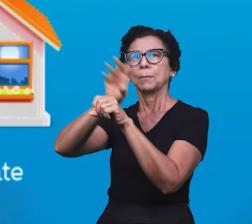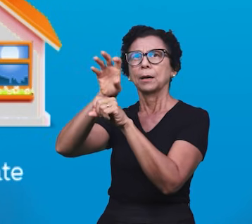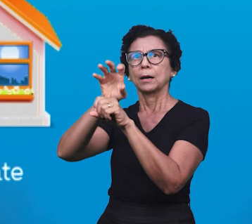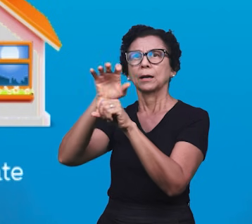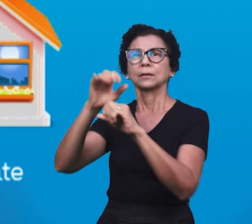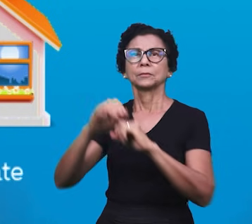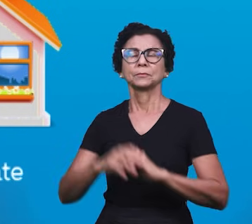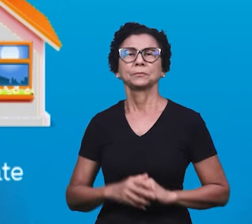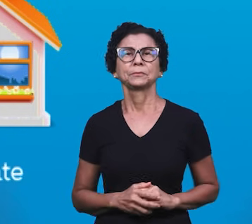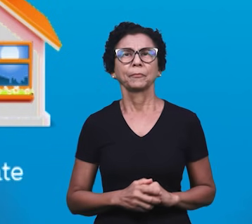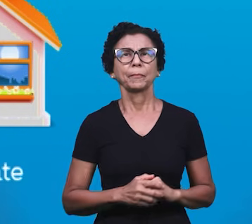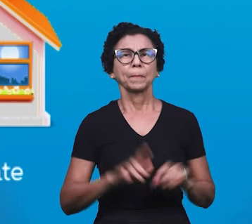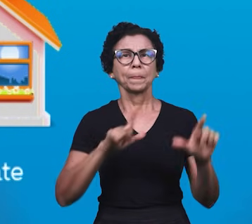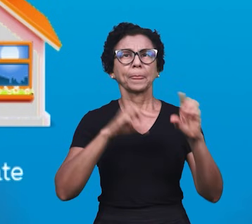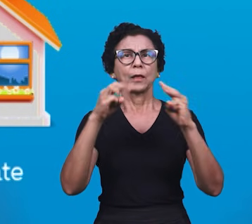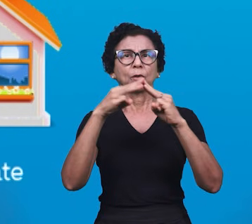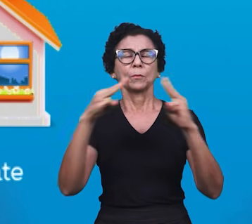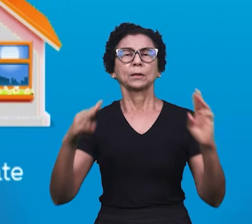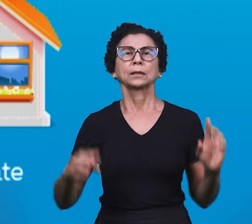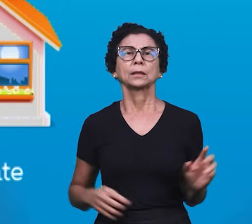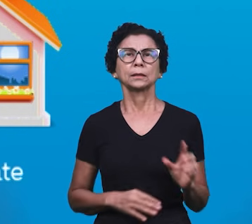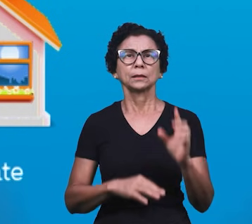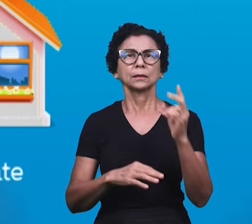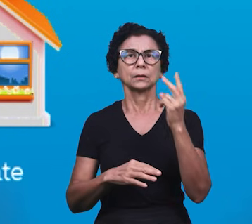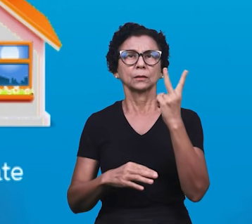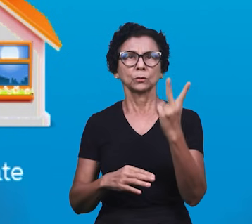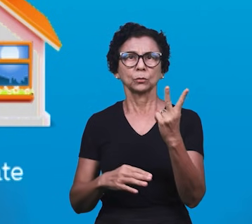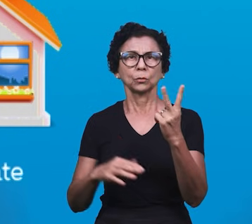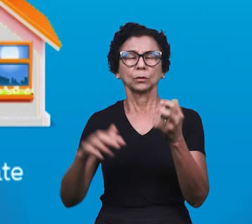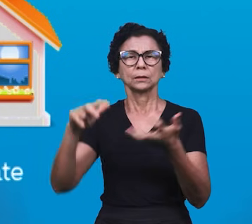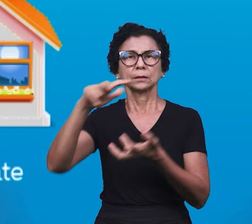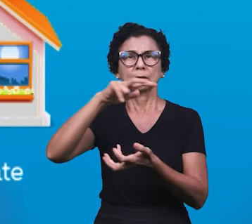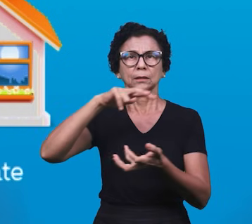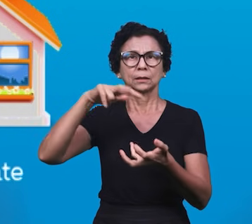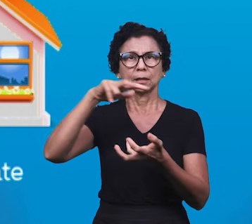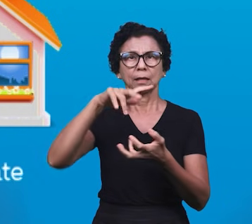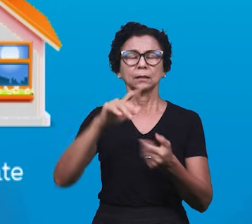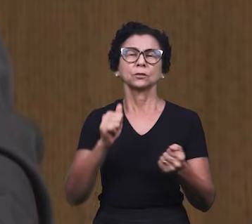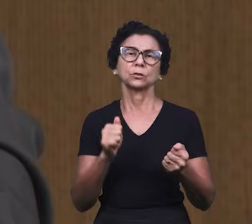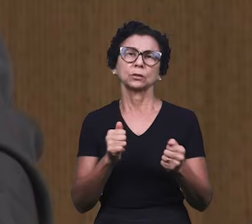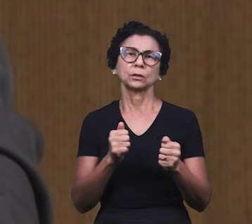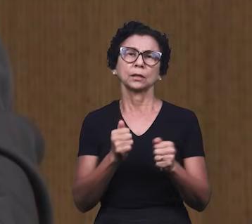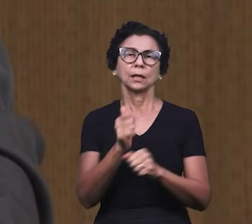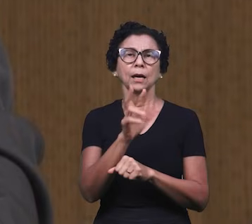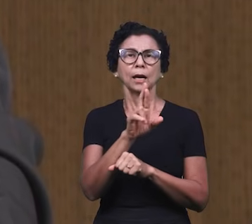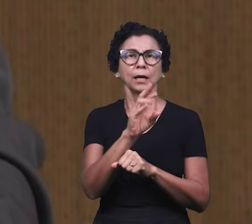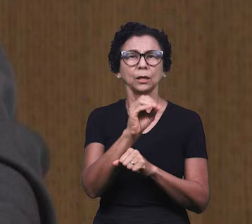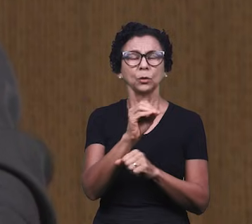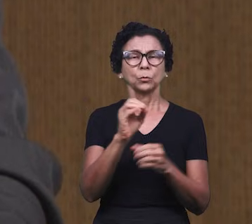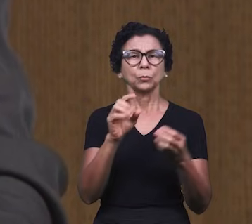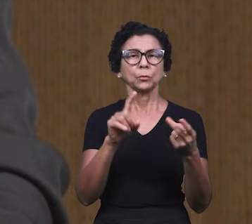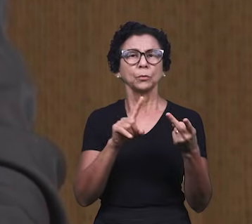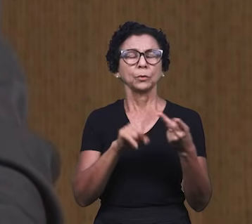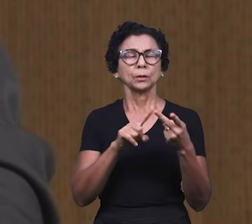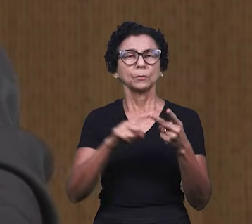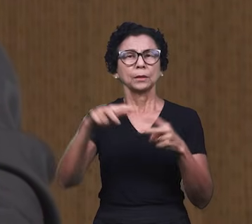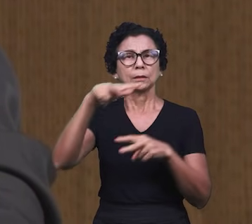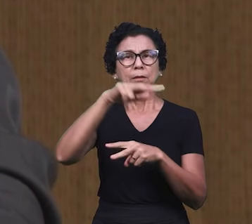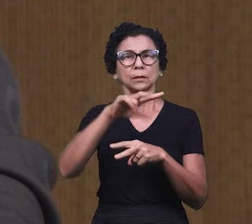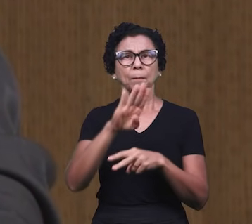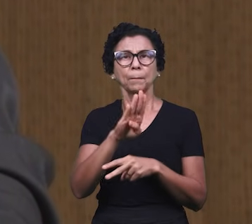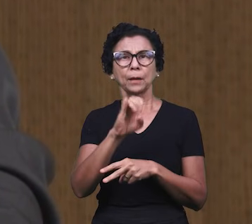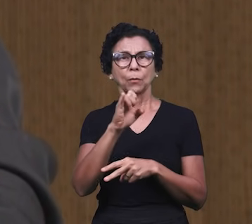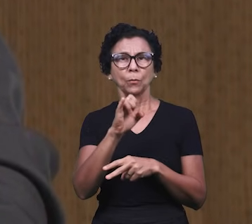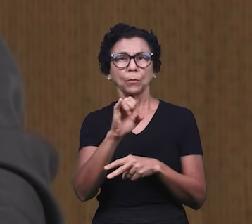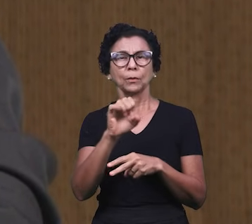satélites. O satélite Taruan D2, que é o satélite da Embratel, e o satélite B1, que é o satélite da Sky